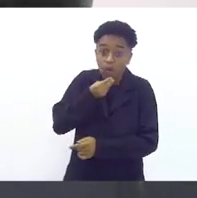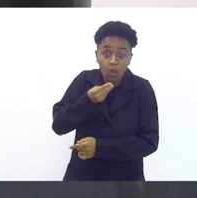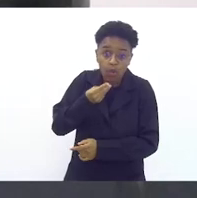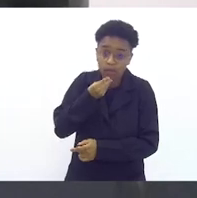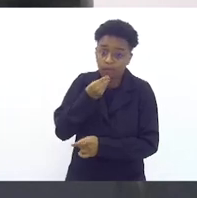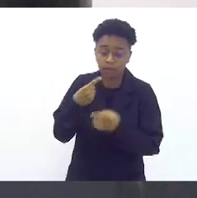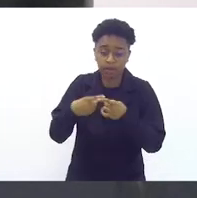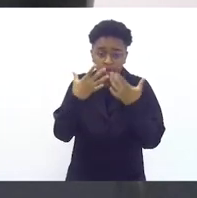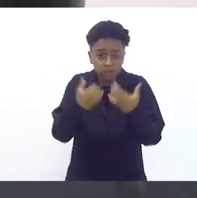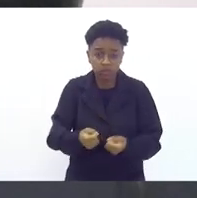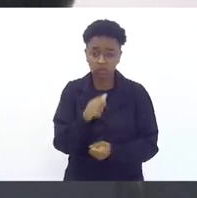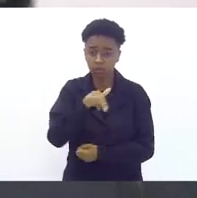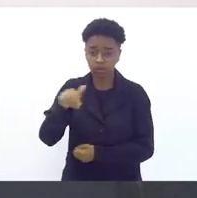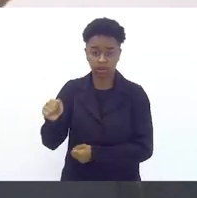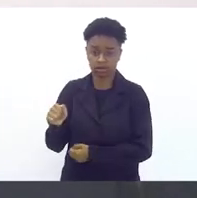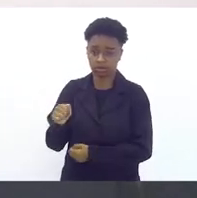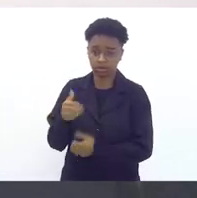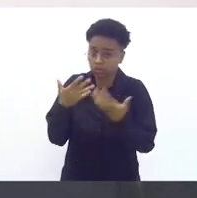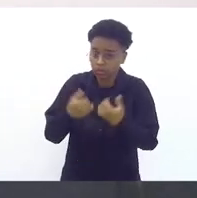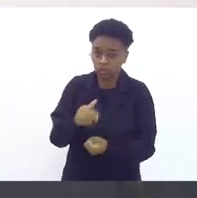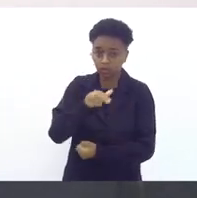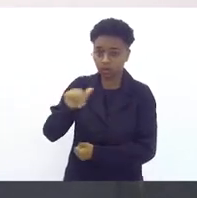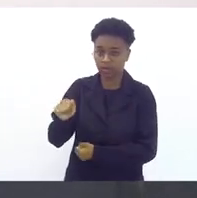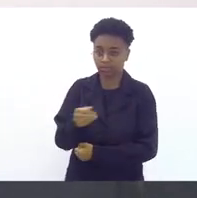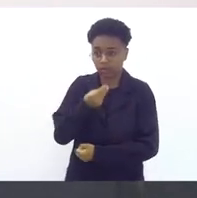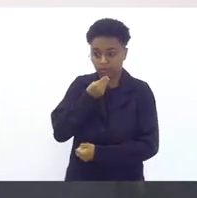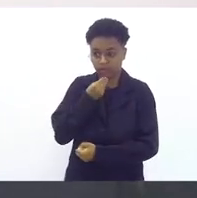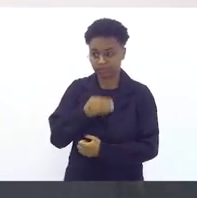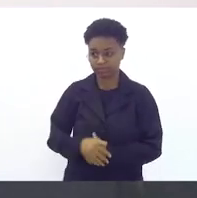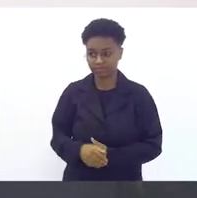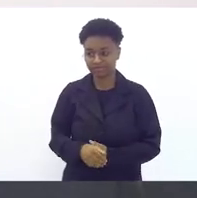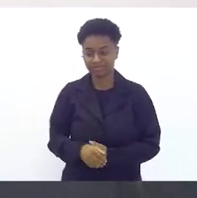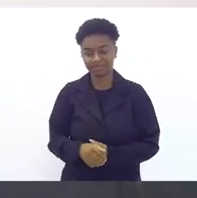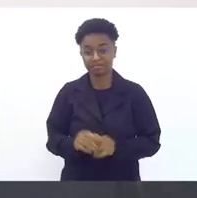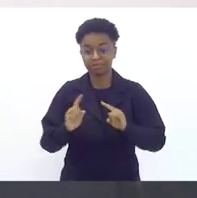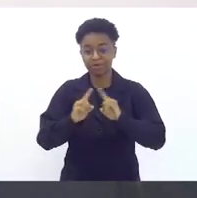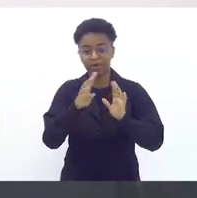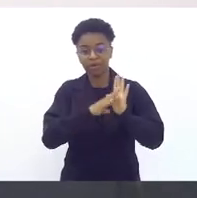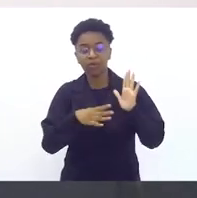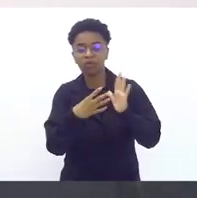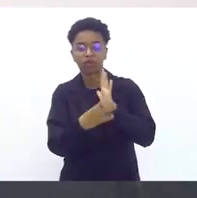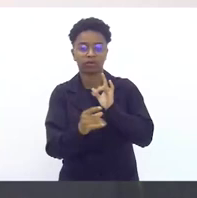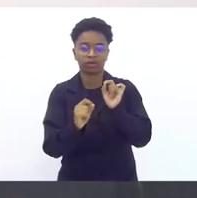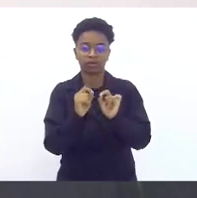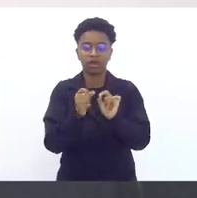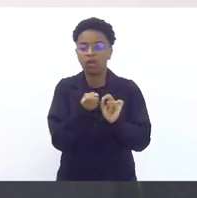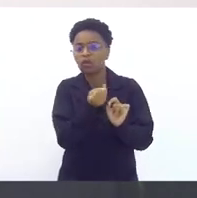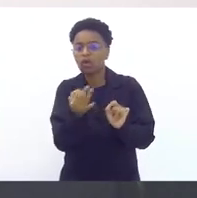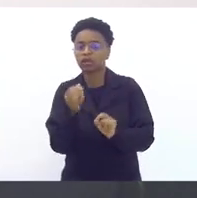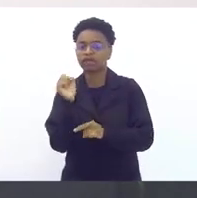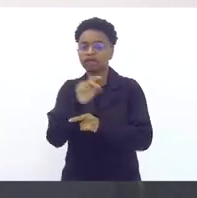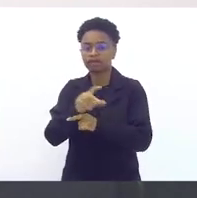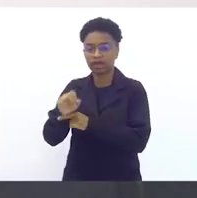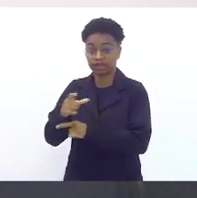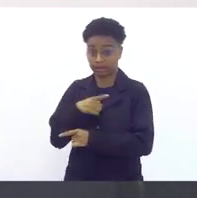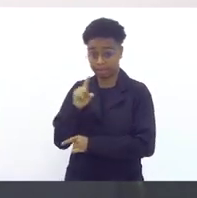isso nunca, Simões. Nunca. Mas o que era um cronograma? Quais são o número de vagas? Vamos trabalhar com